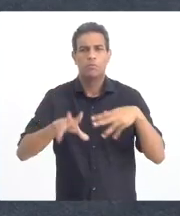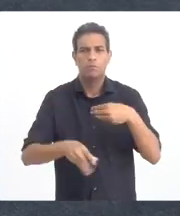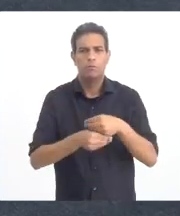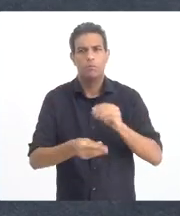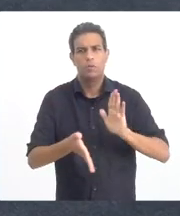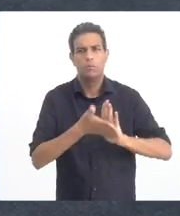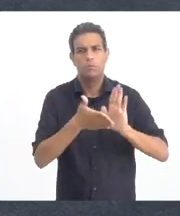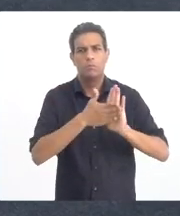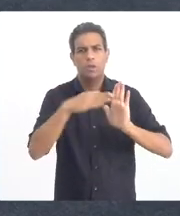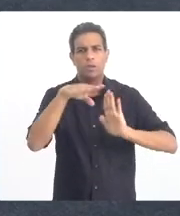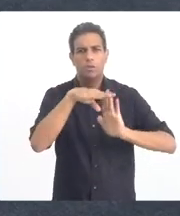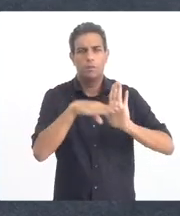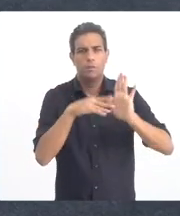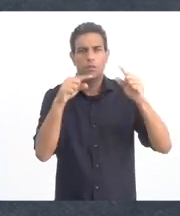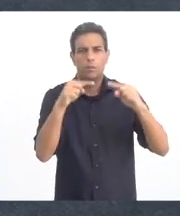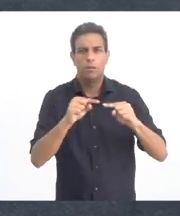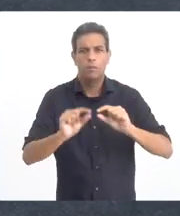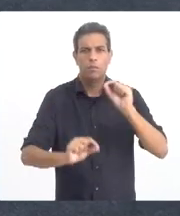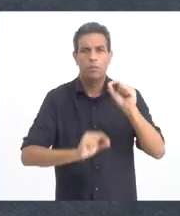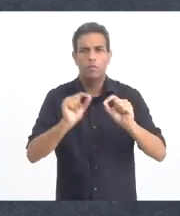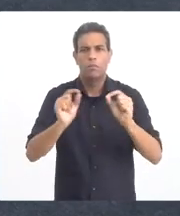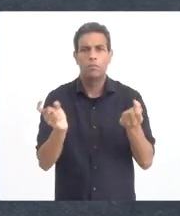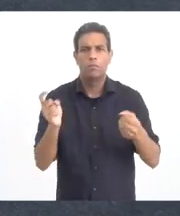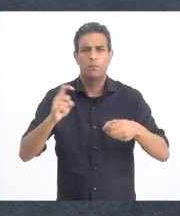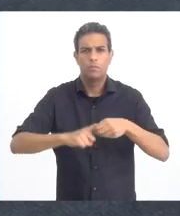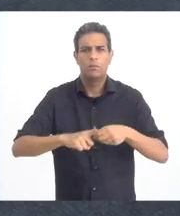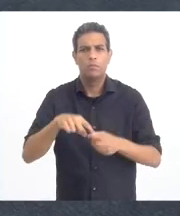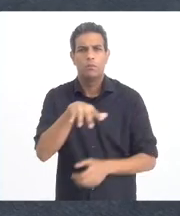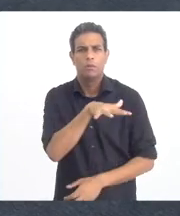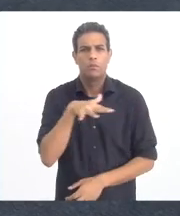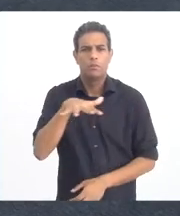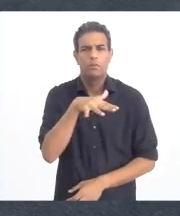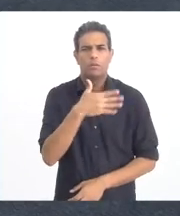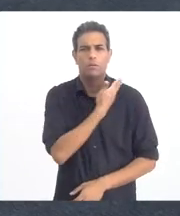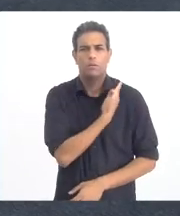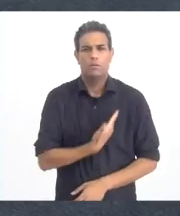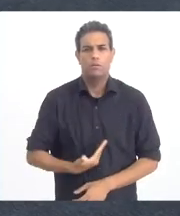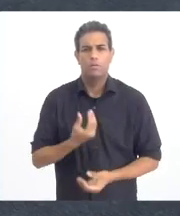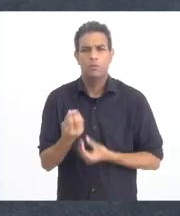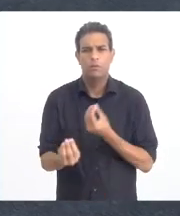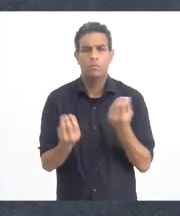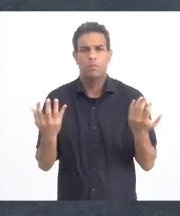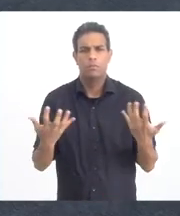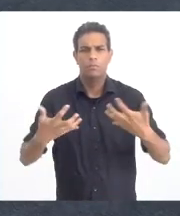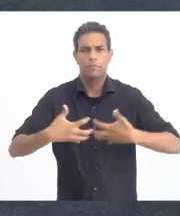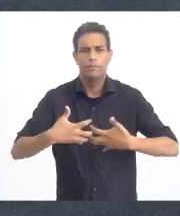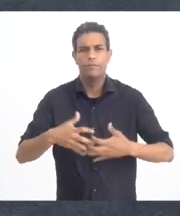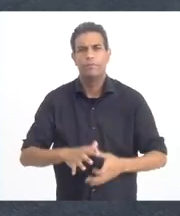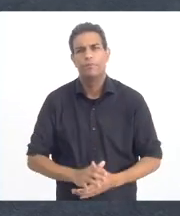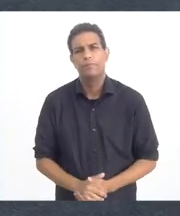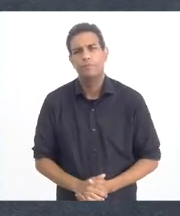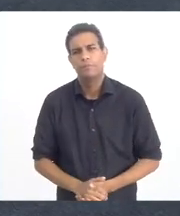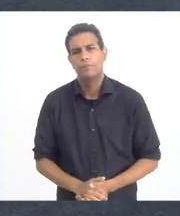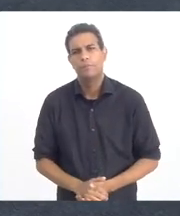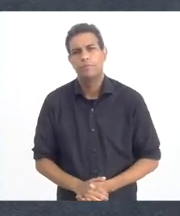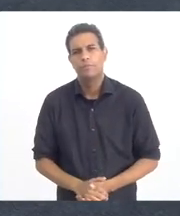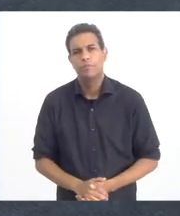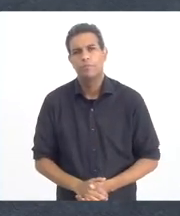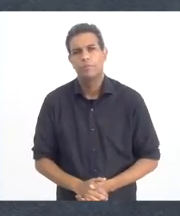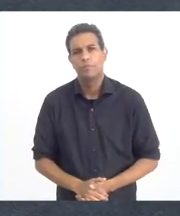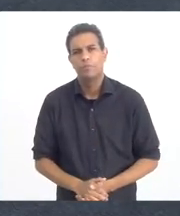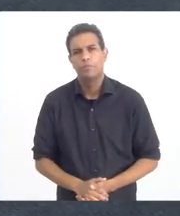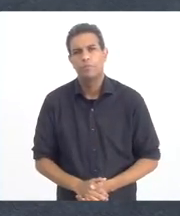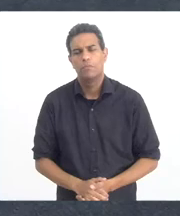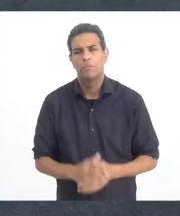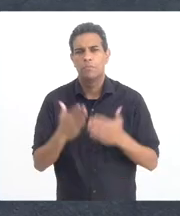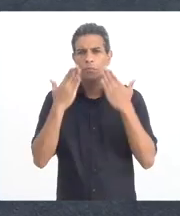propostas pelo Grupo Nata das Praças, em parceria no gabinete do Marcelo Dino. E todas elas são contempladas,